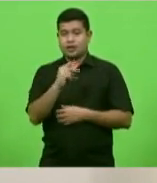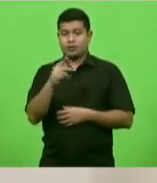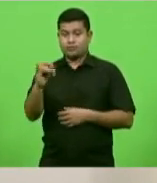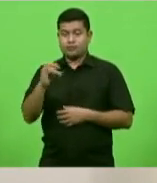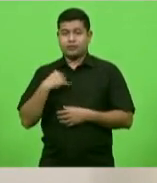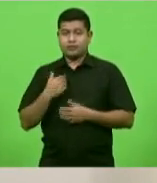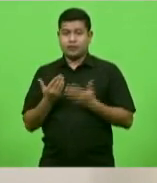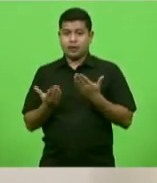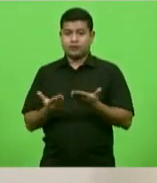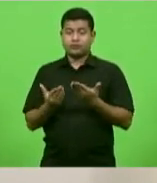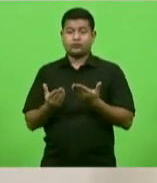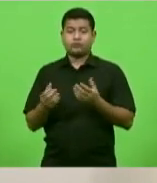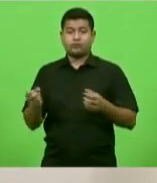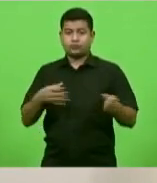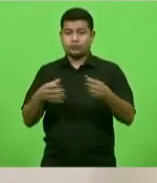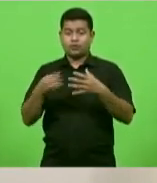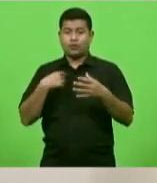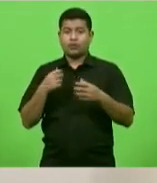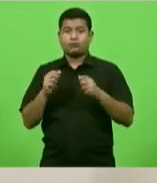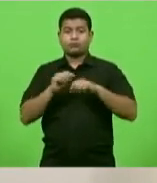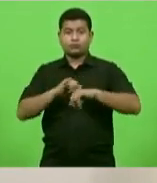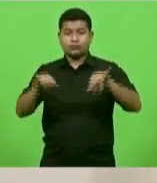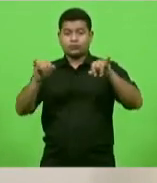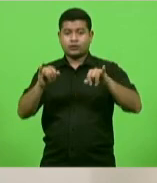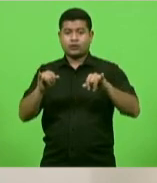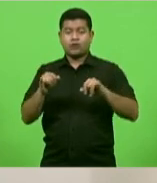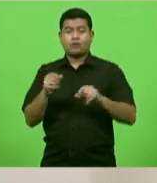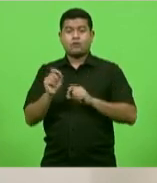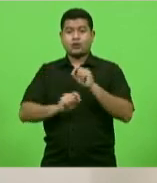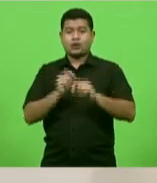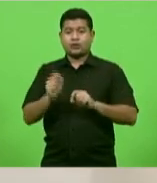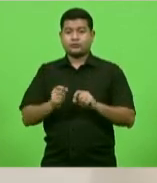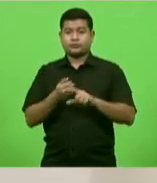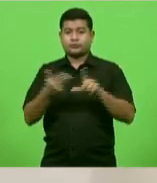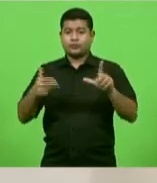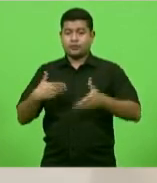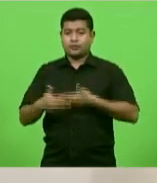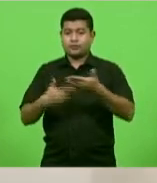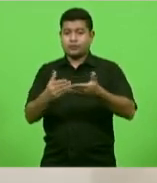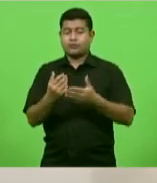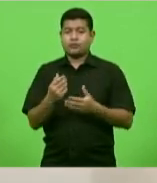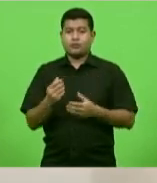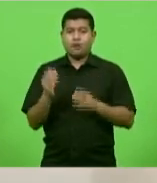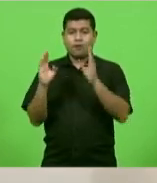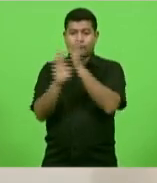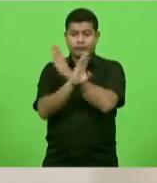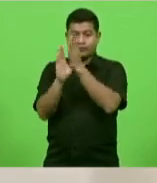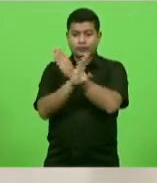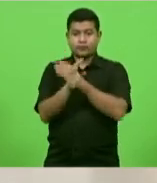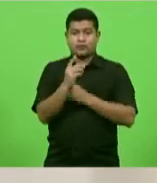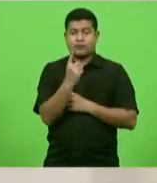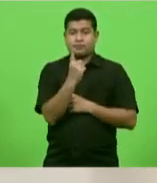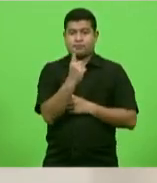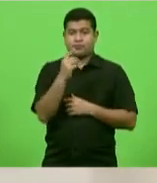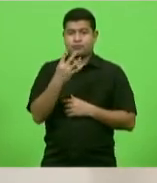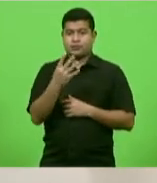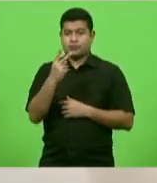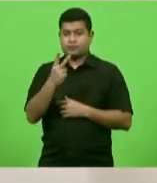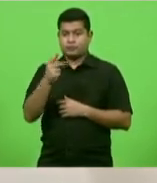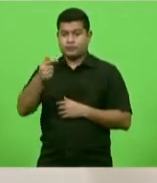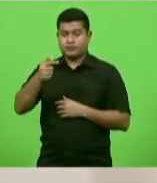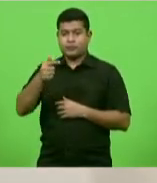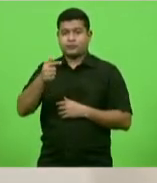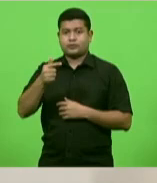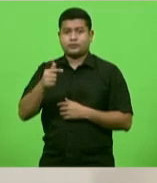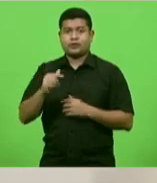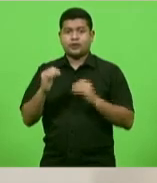vieram à baila. Foi notícia no Estado o desenrolar do inquérito 1427 de F no